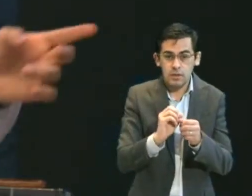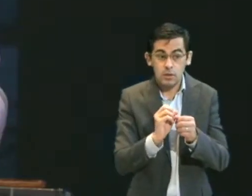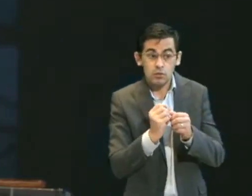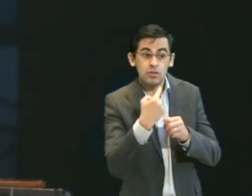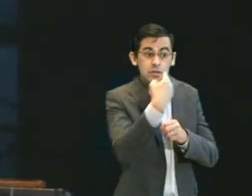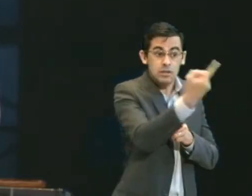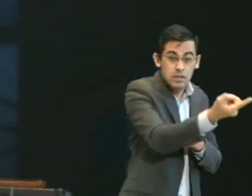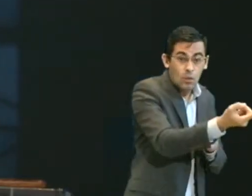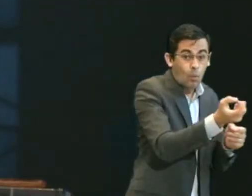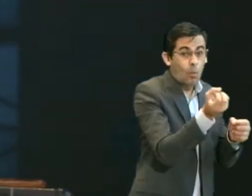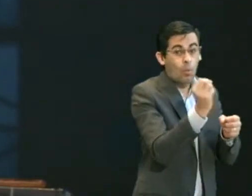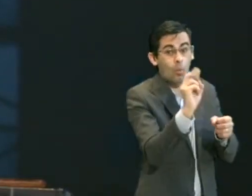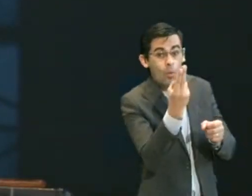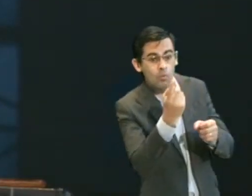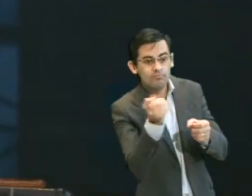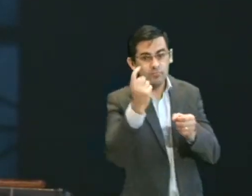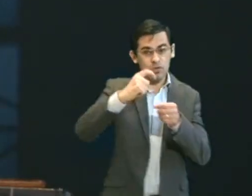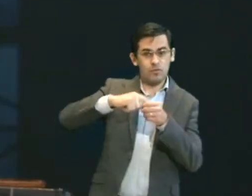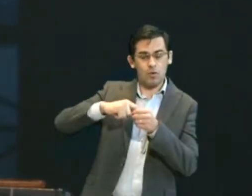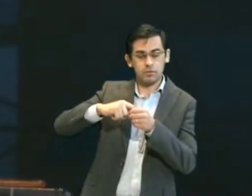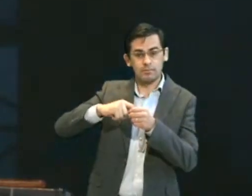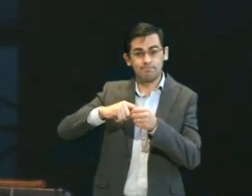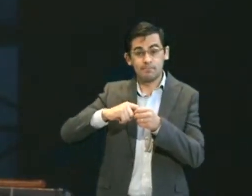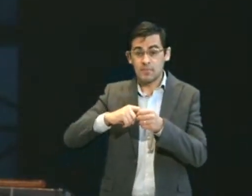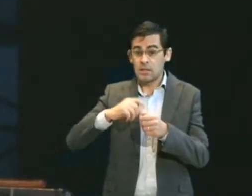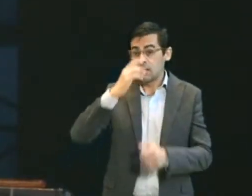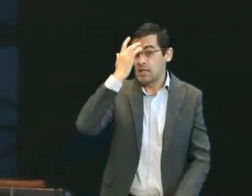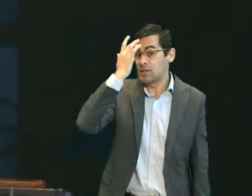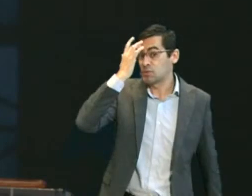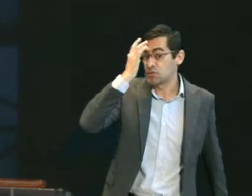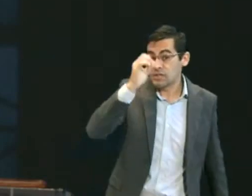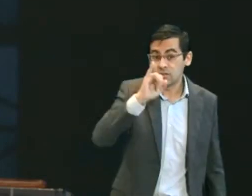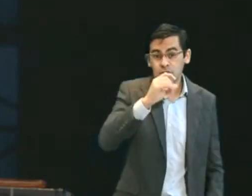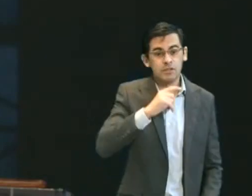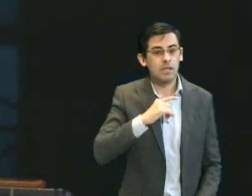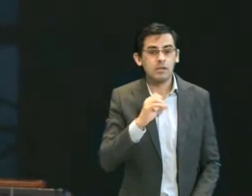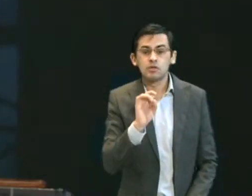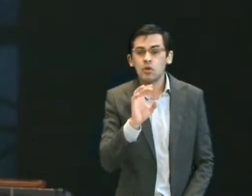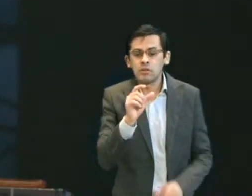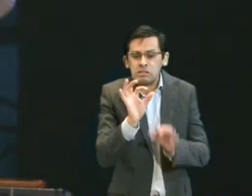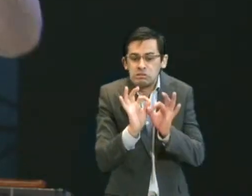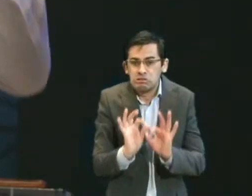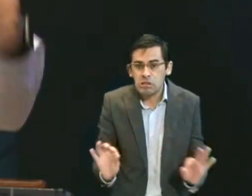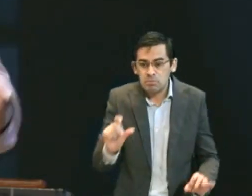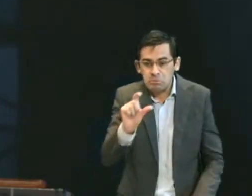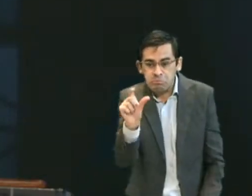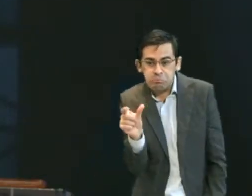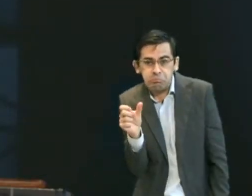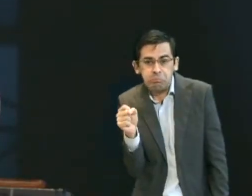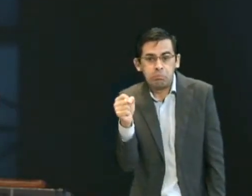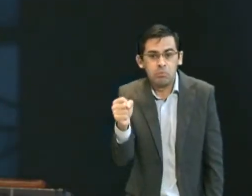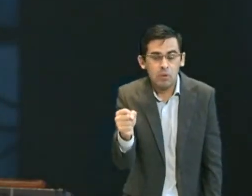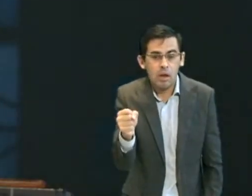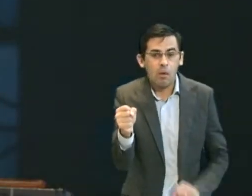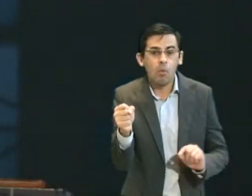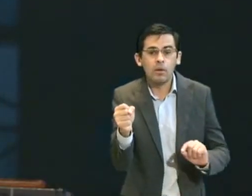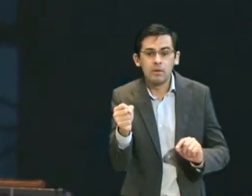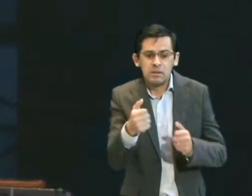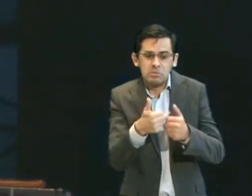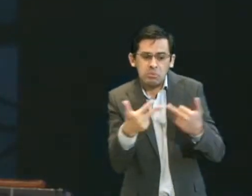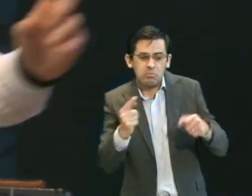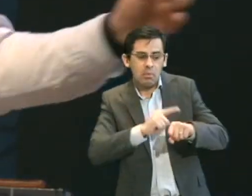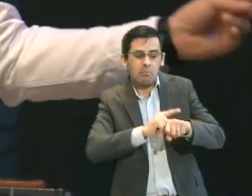ou de volta. Eu não sei se você tem apenas um cajado na mão, porque saiu sem nada de uma situação